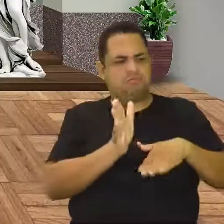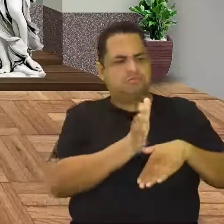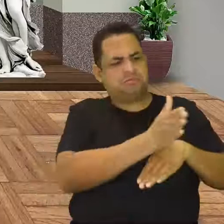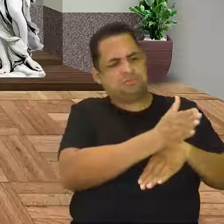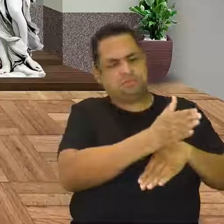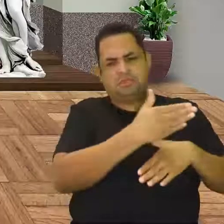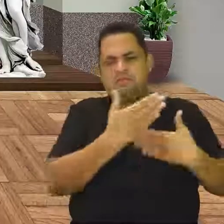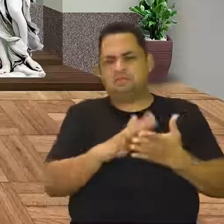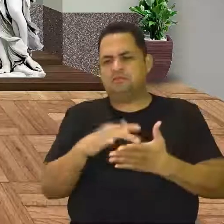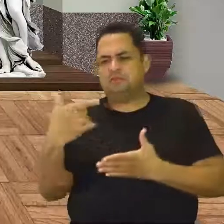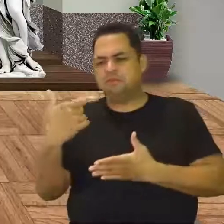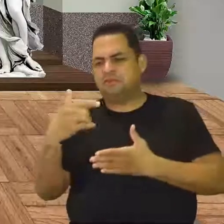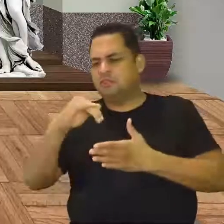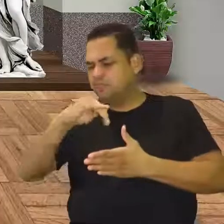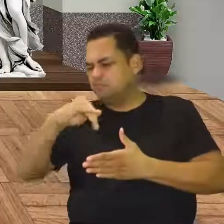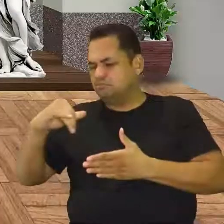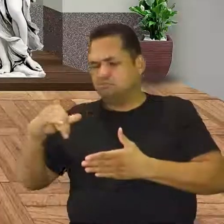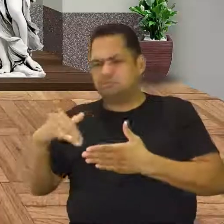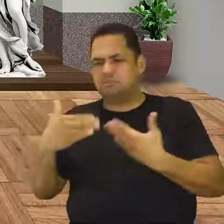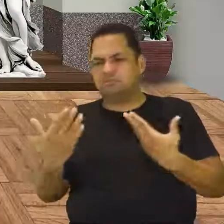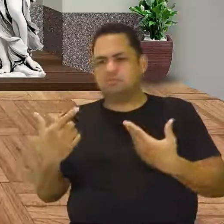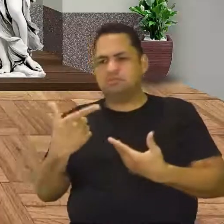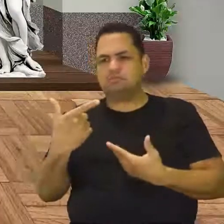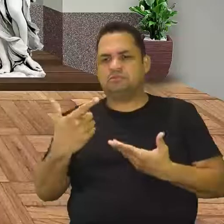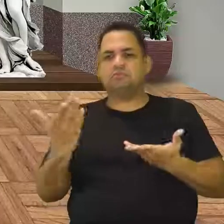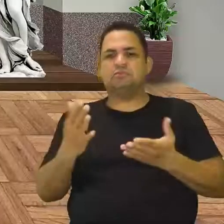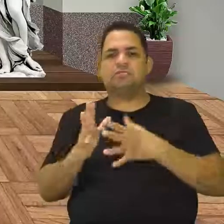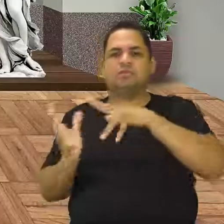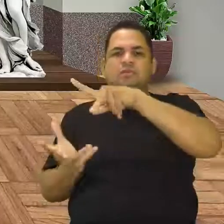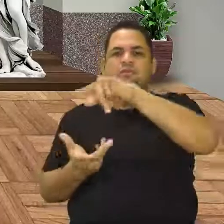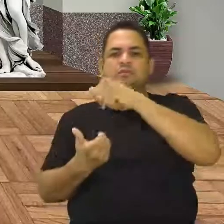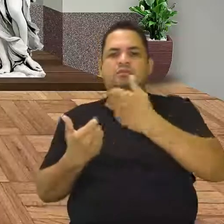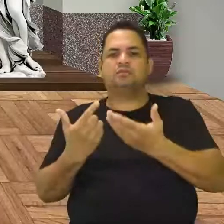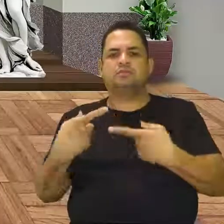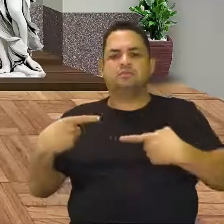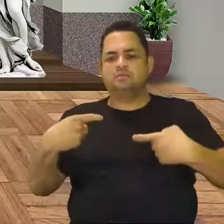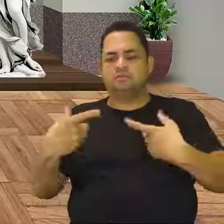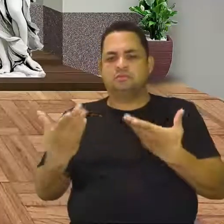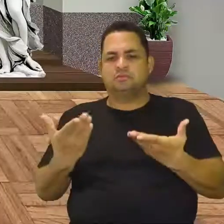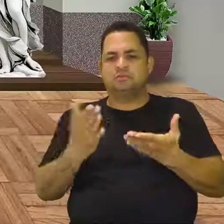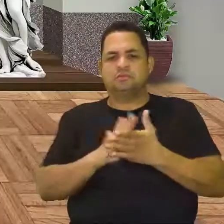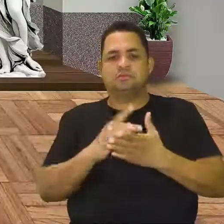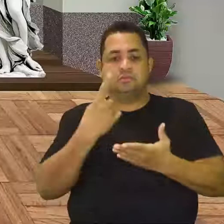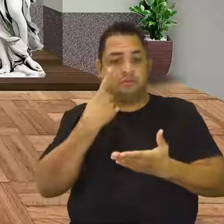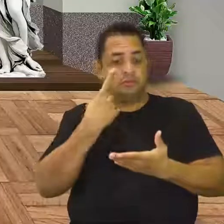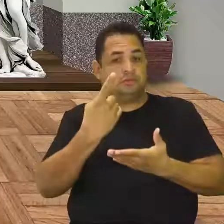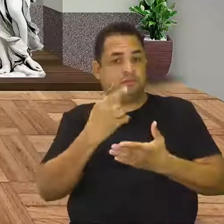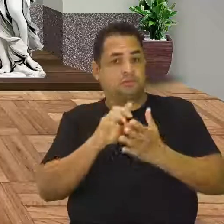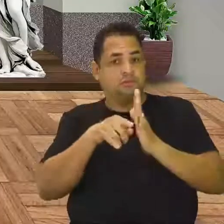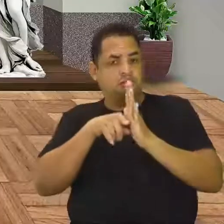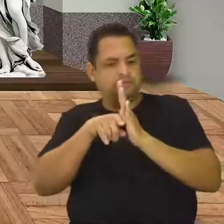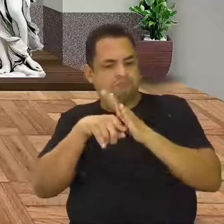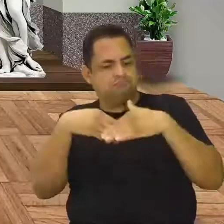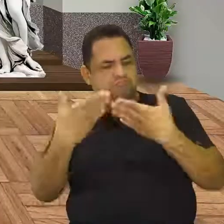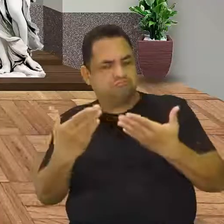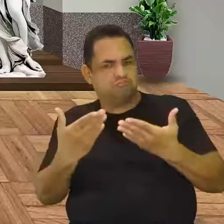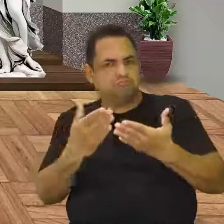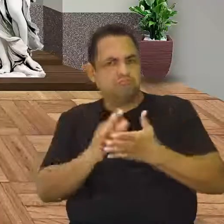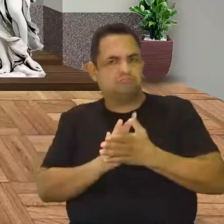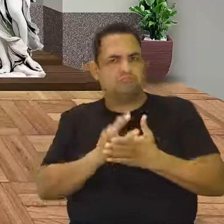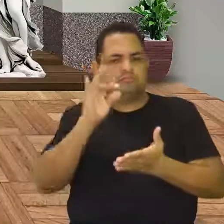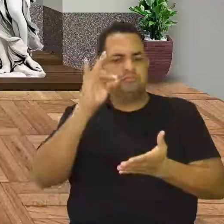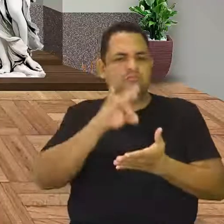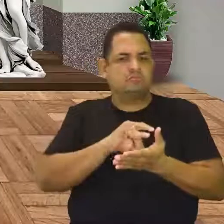Guerra, Segunda Guerra é Segunda Guerra, não tem nada a ver. E aí eu deixo para você, aluno, para você analisar se de fato a